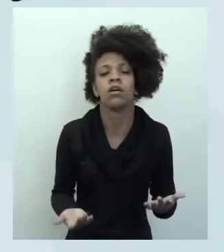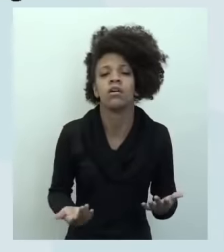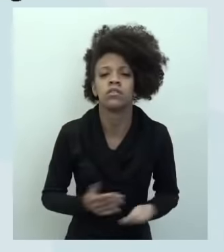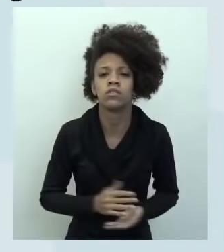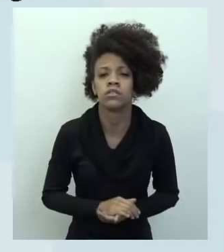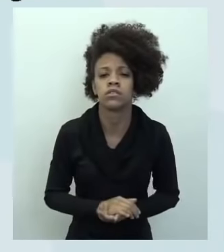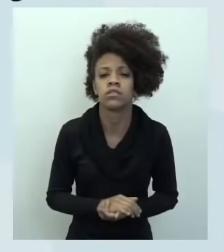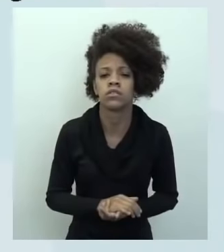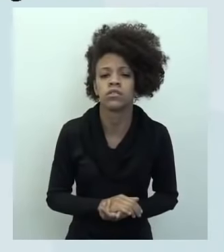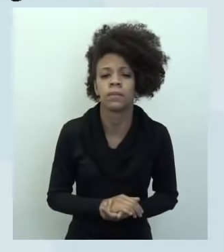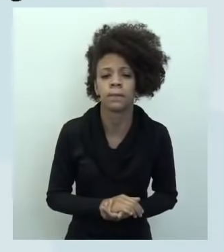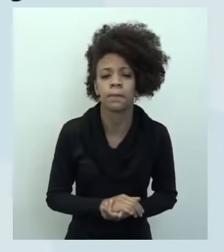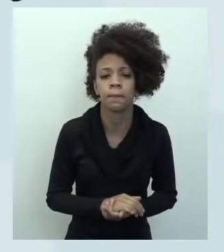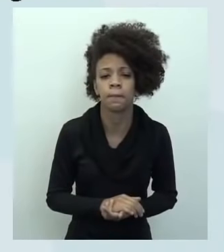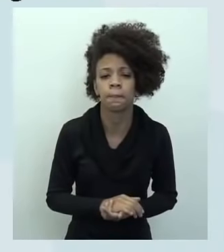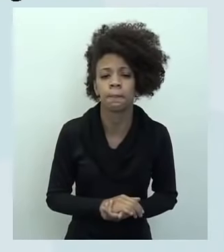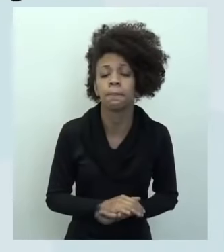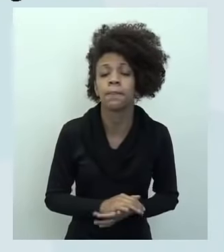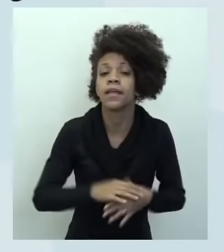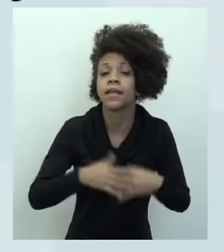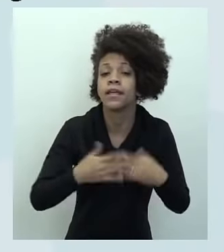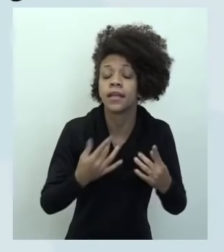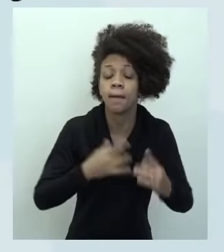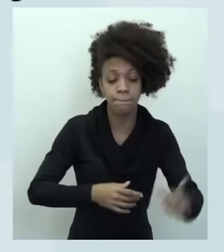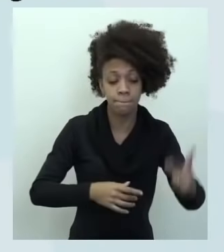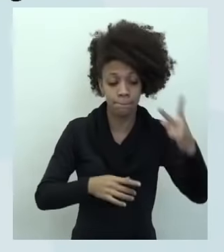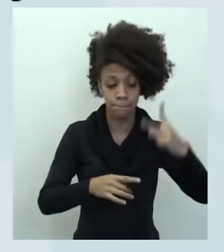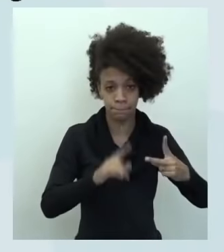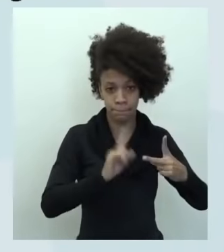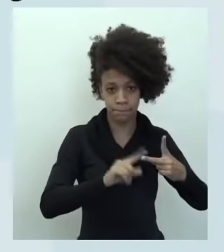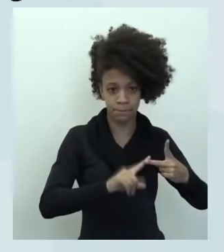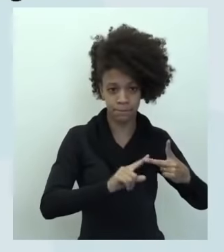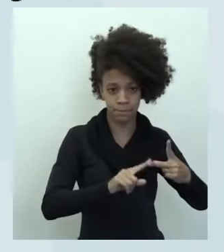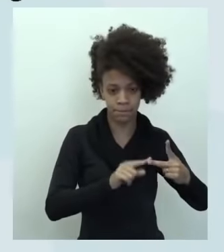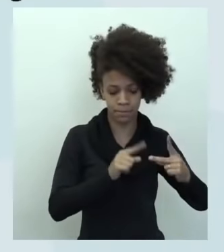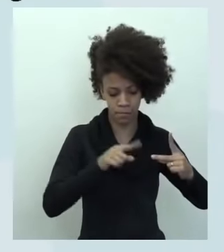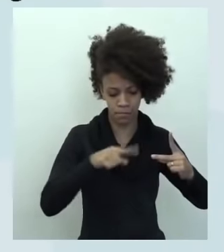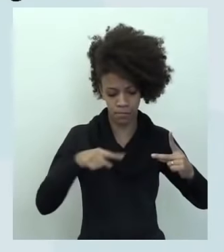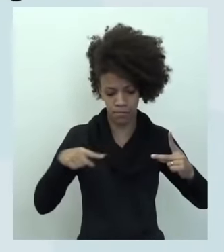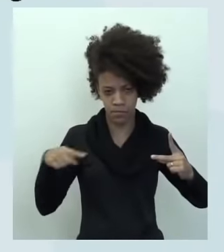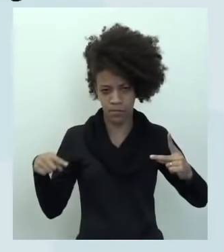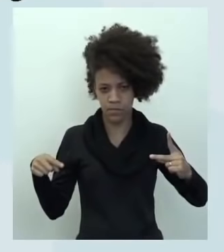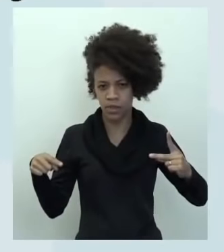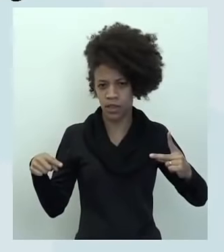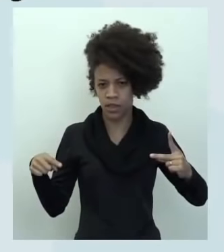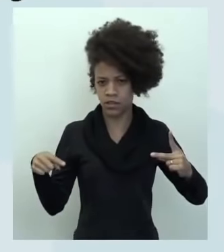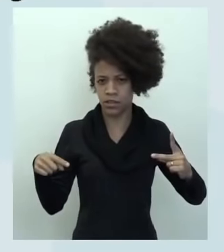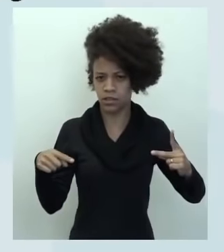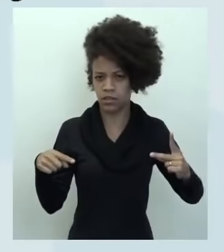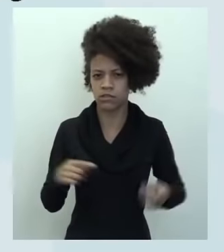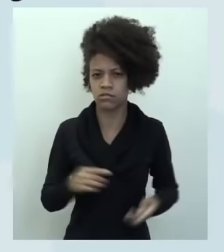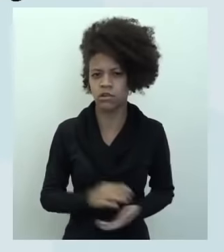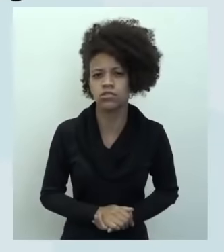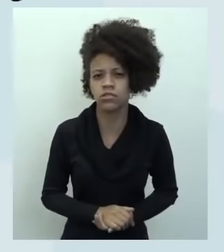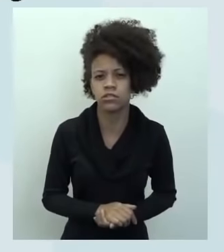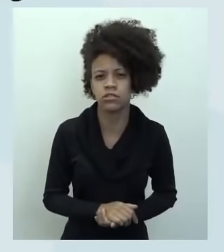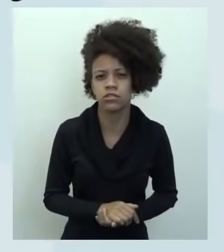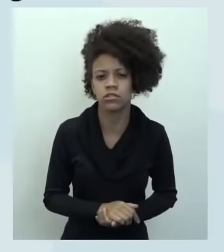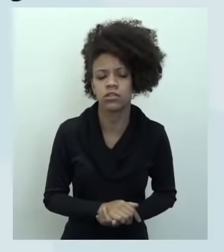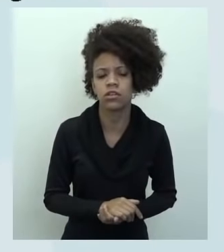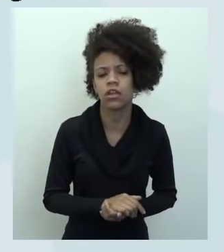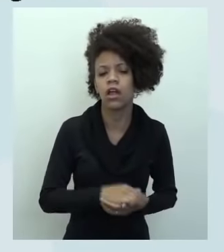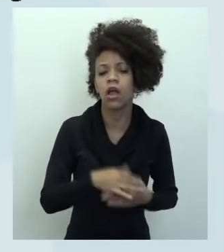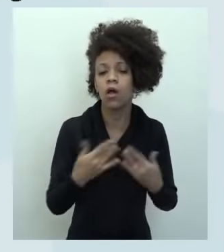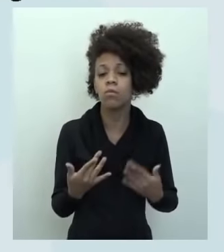de centímetros. E embaixo eu tenho uma escala gráfica. E a escala gráfica, ela trabalha aí, né, num